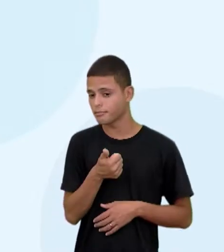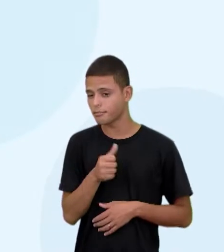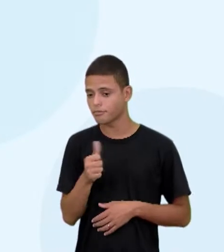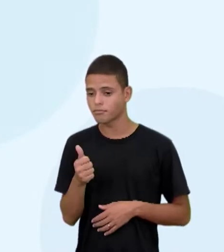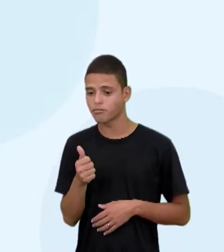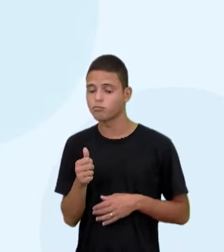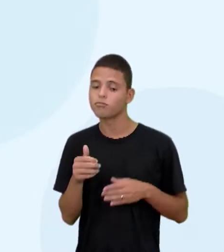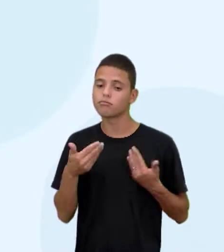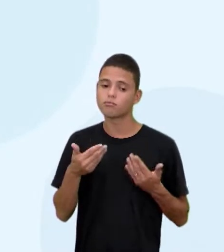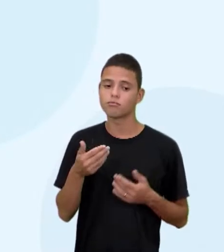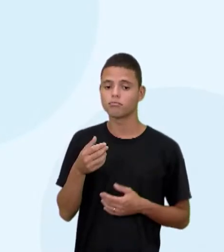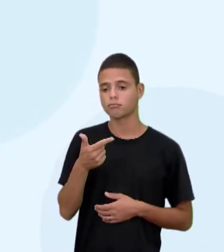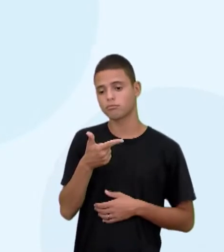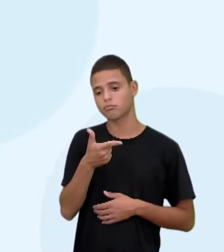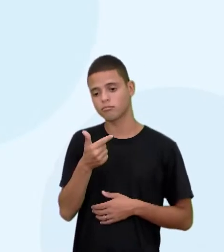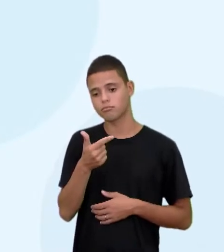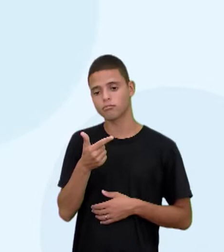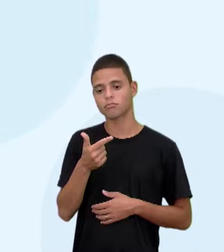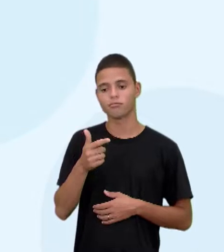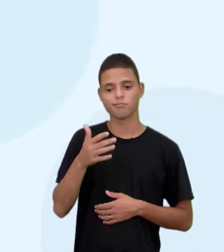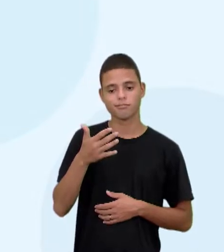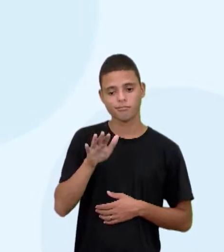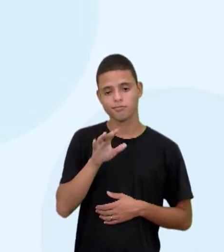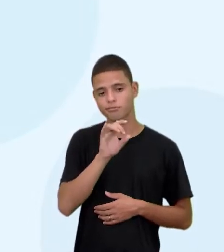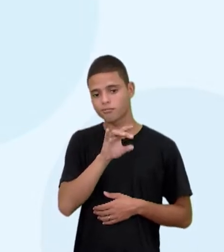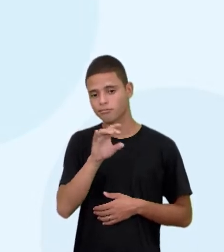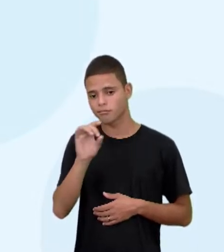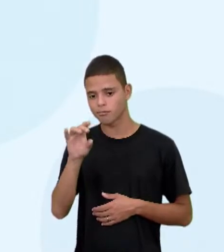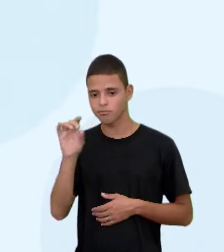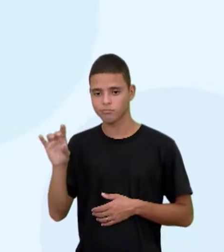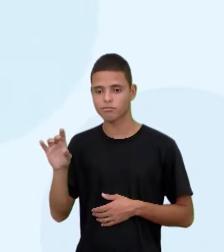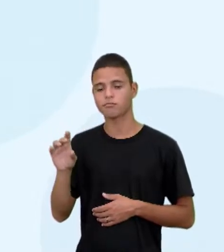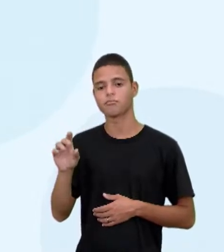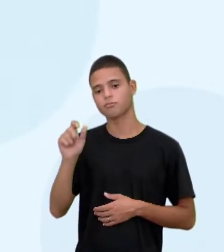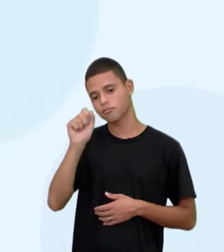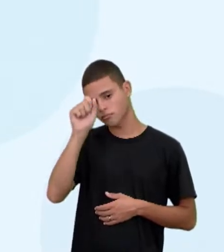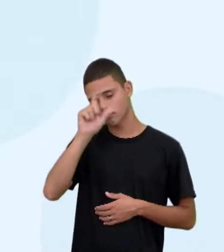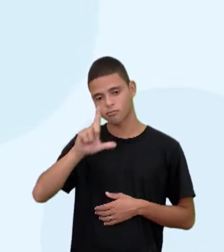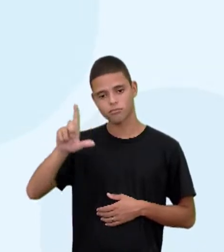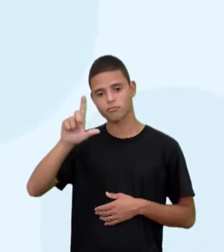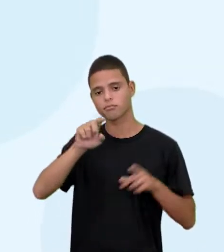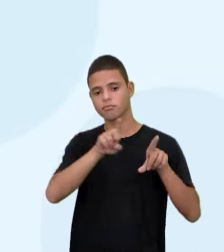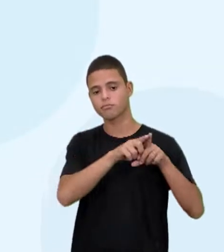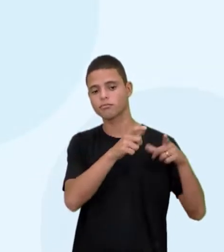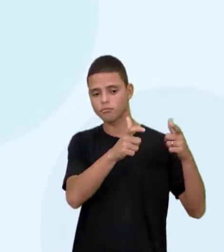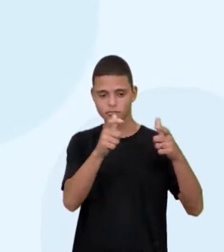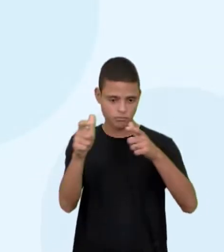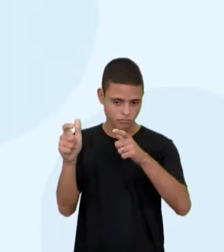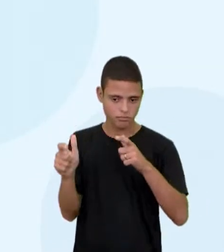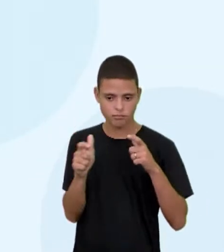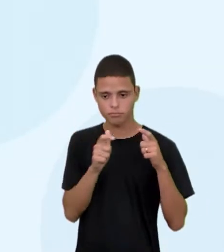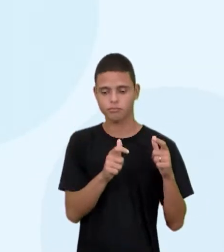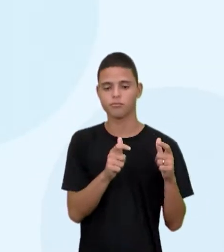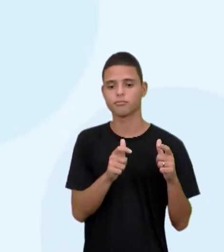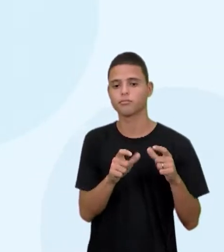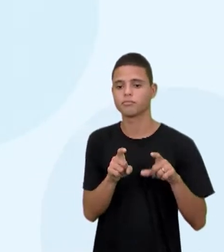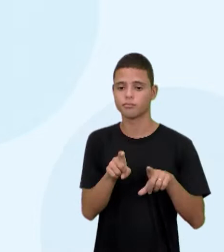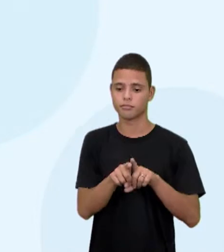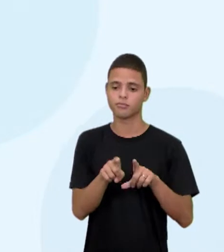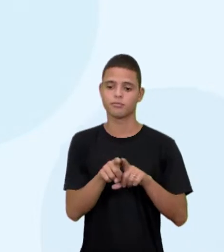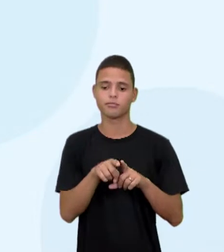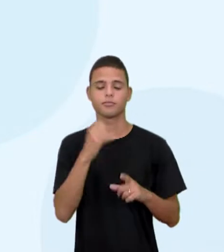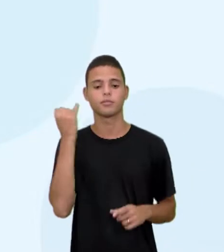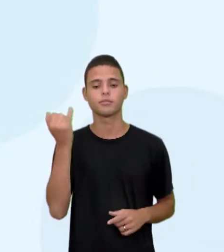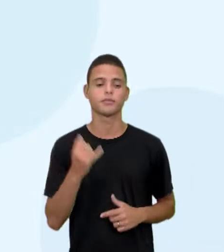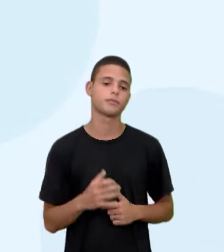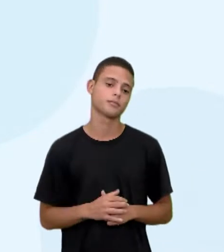ou 12 anos, então isso vai variar de literatura para literatura e até de Constituição para Constituição, porque isso também é um ponto